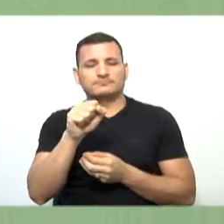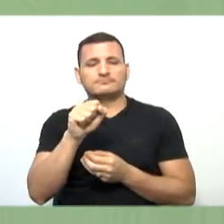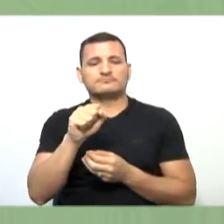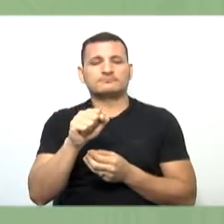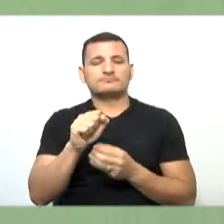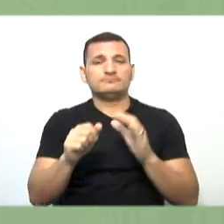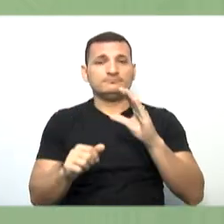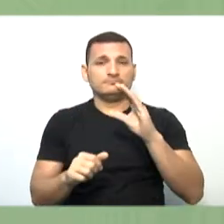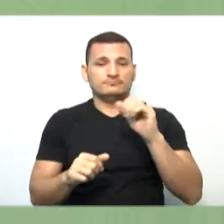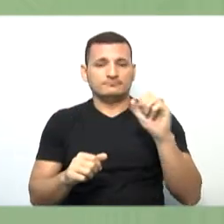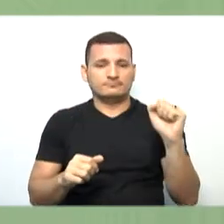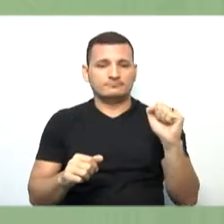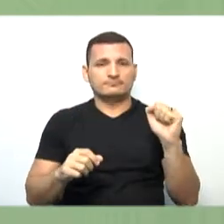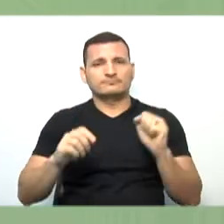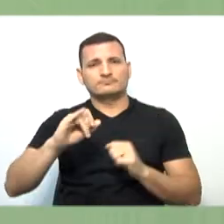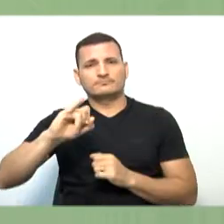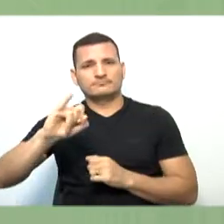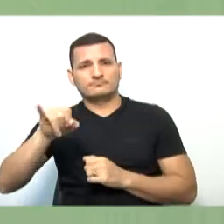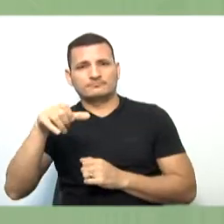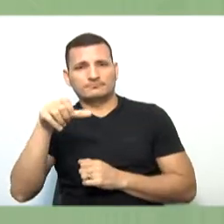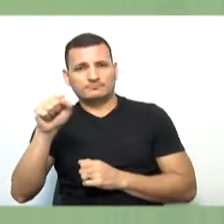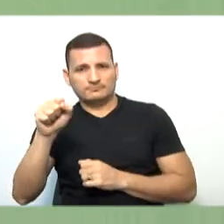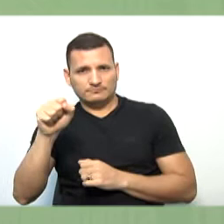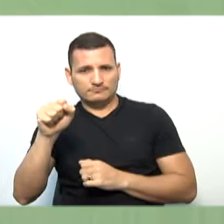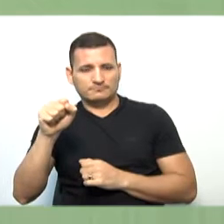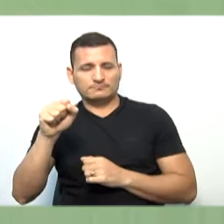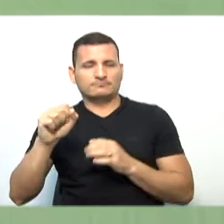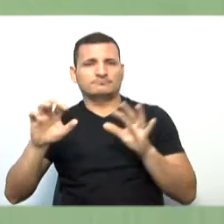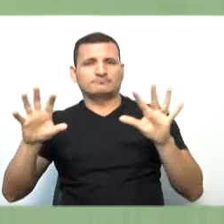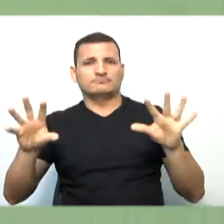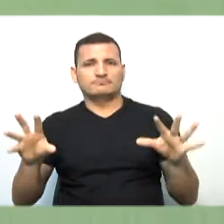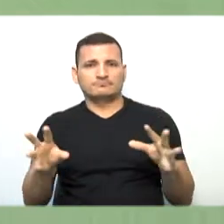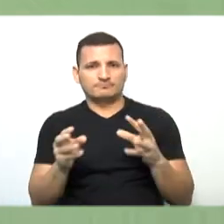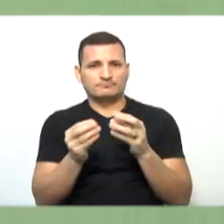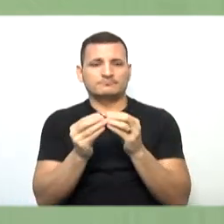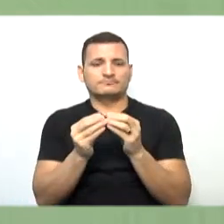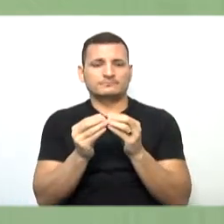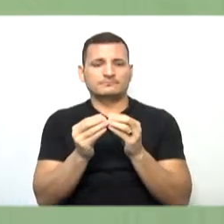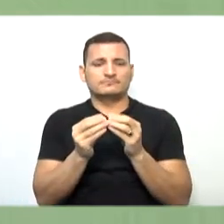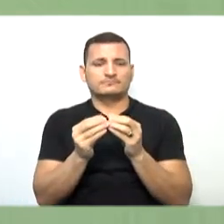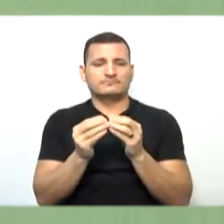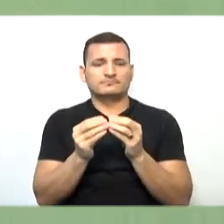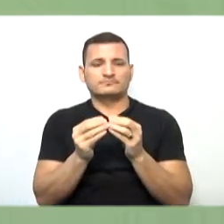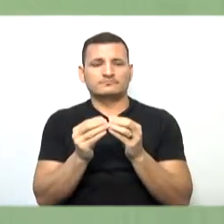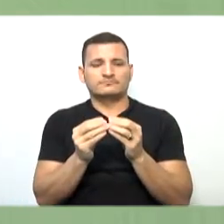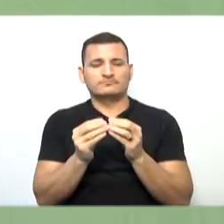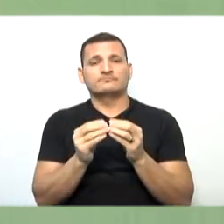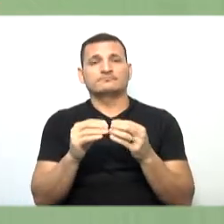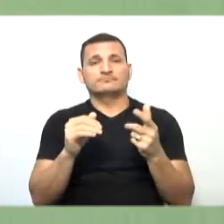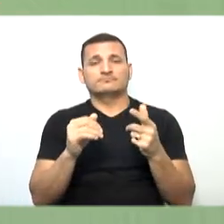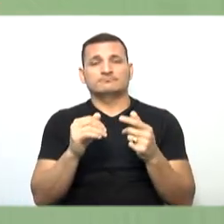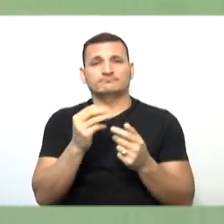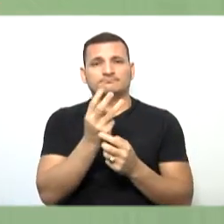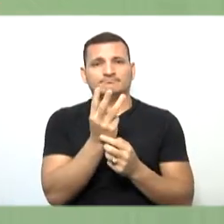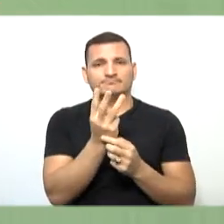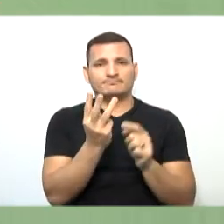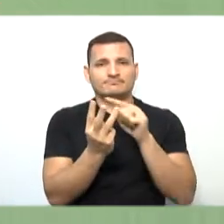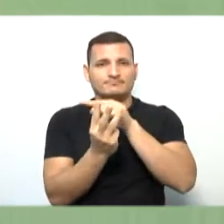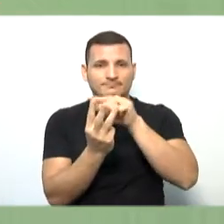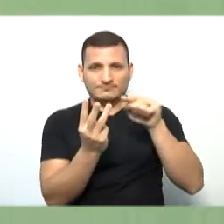cara aqui e esse outro cara aqui, que é o JavaScript e o HTML. Então, esses três